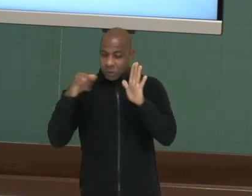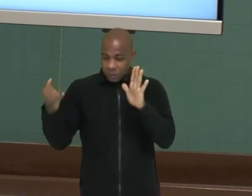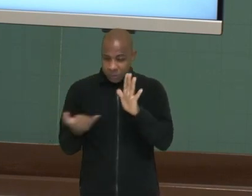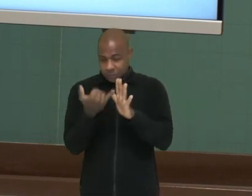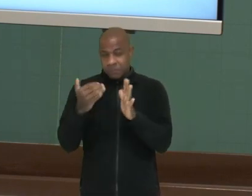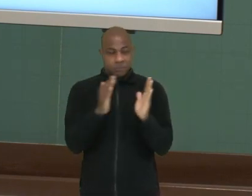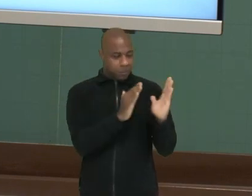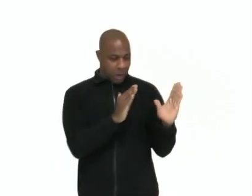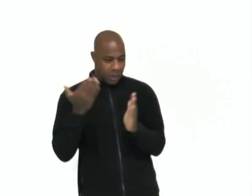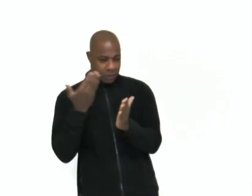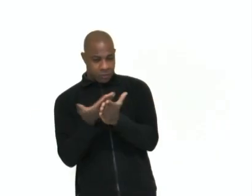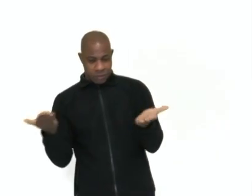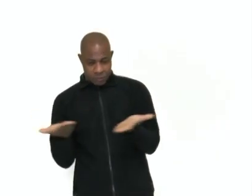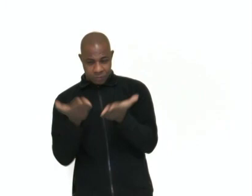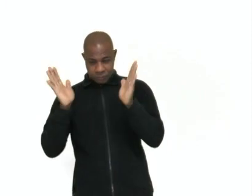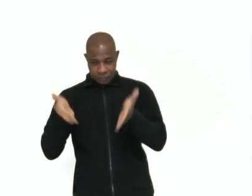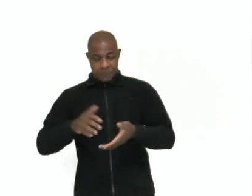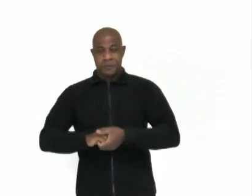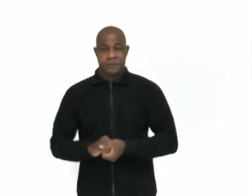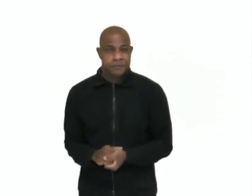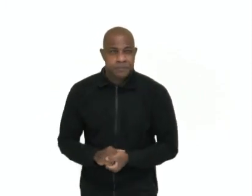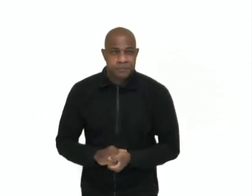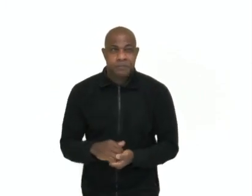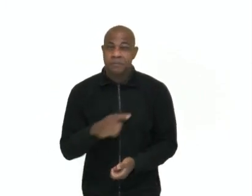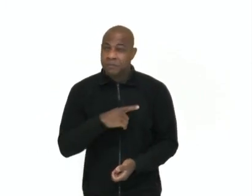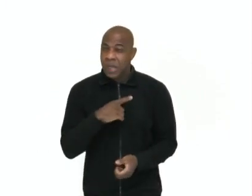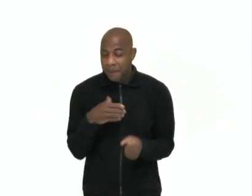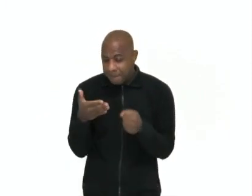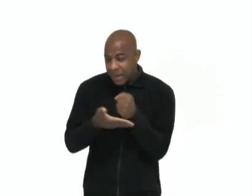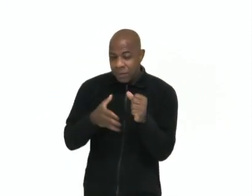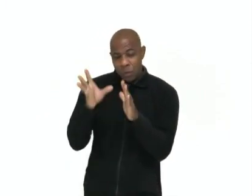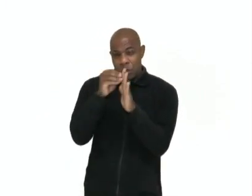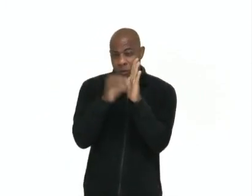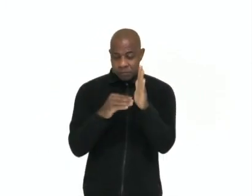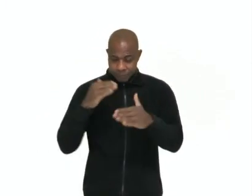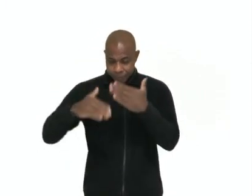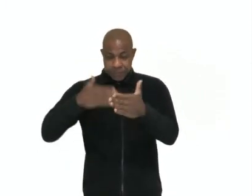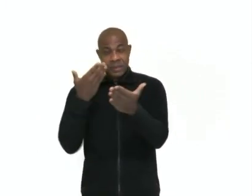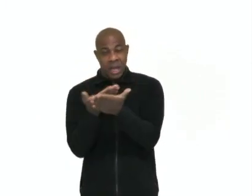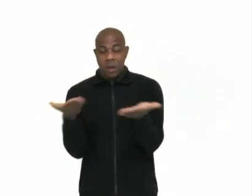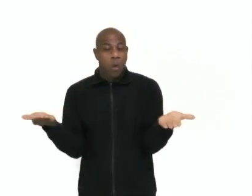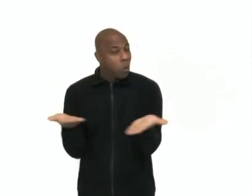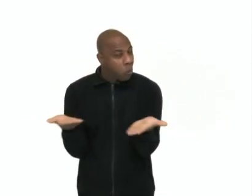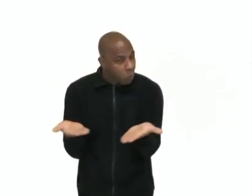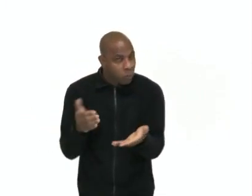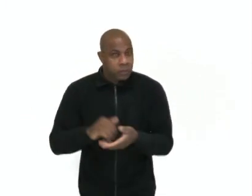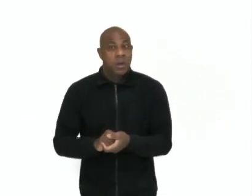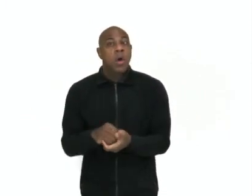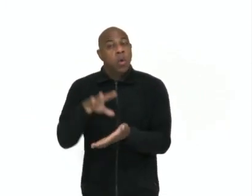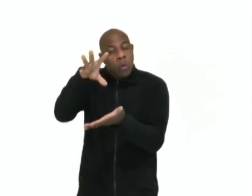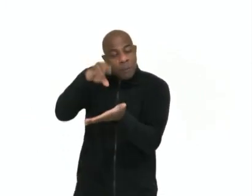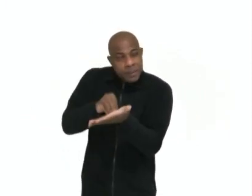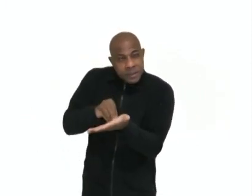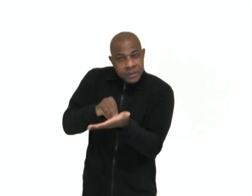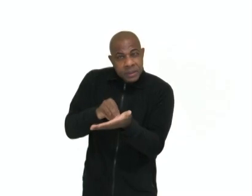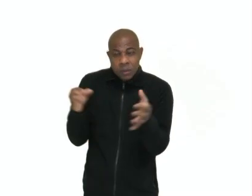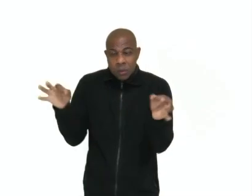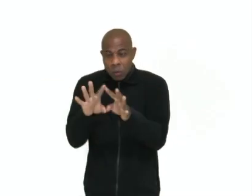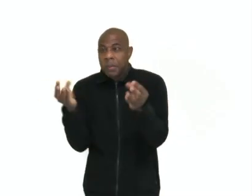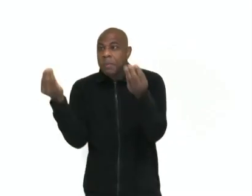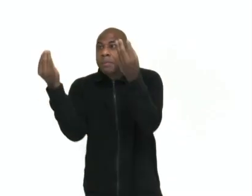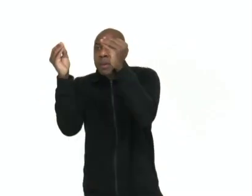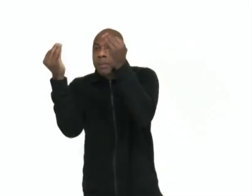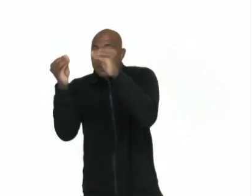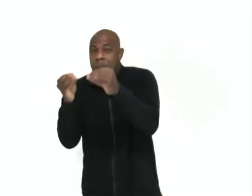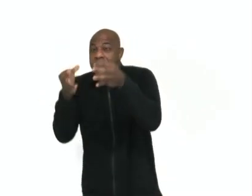até aqui. Ela falou o seguinte: tendo por base o conteúdo desenvolvido na aula, copie e complete